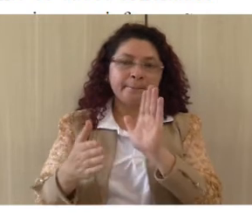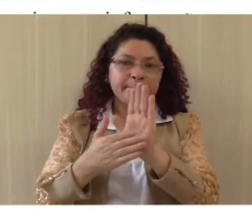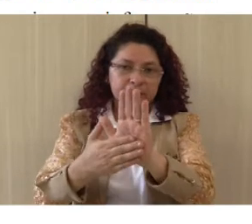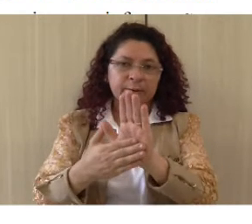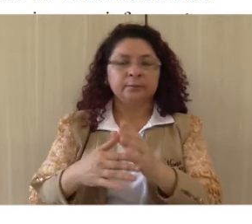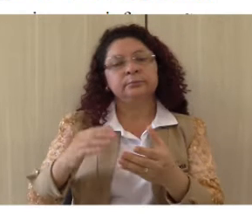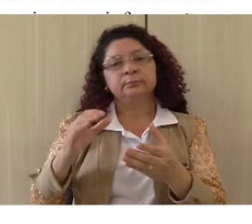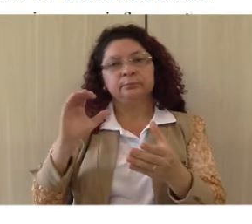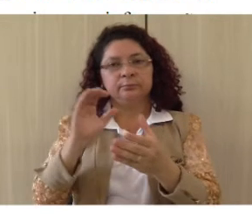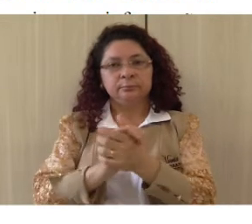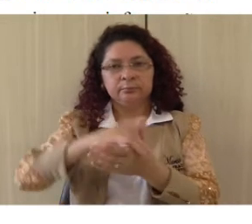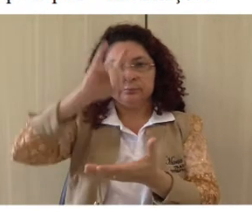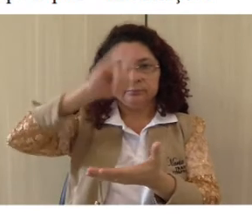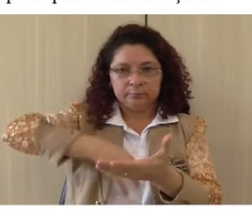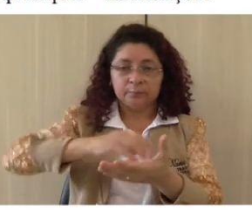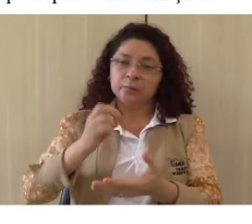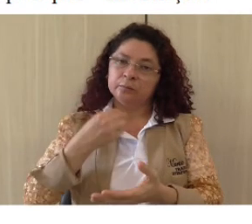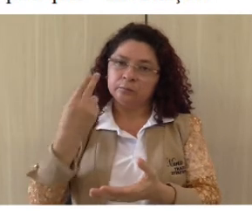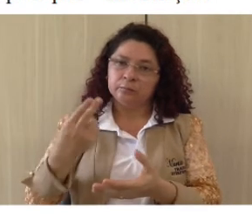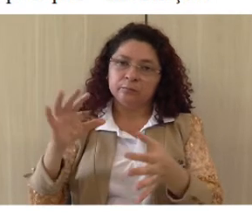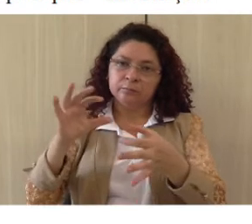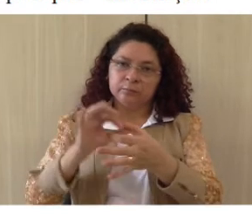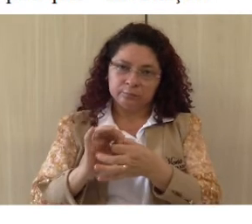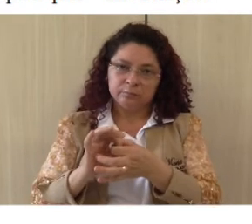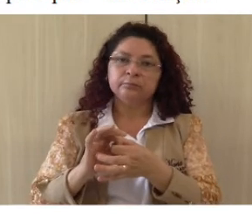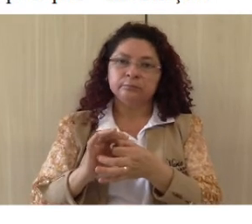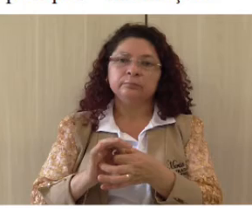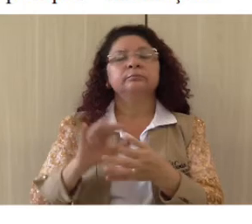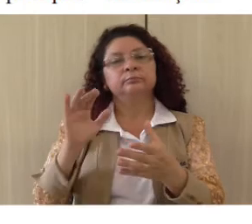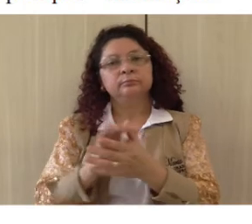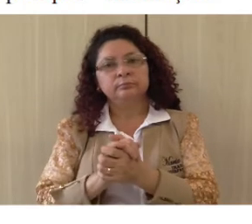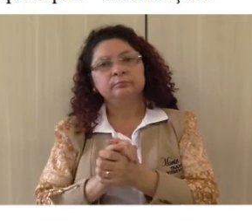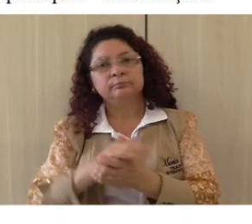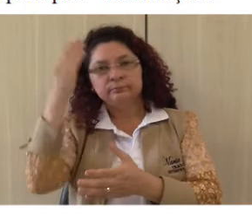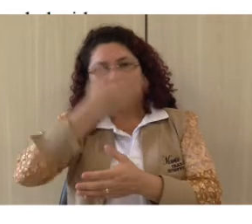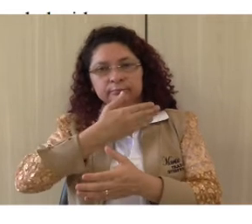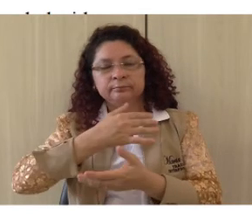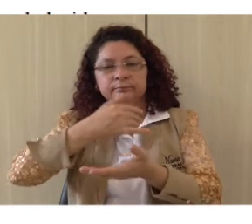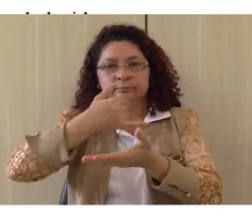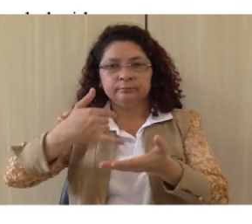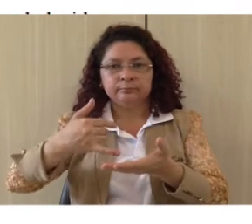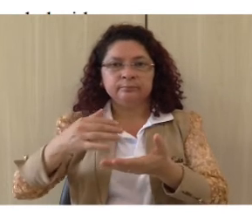certidão de casamento ou declaração de união estável, registrada em cartório.